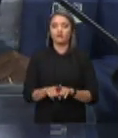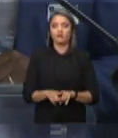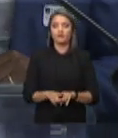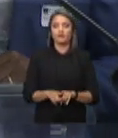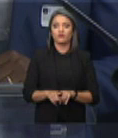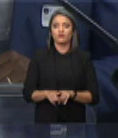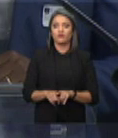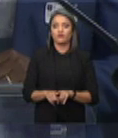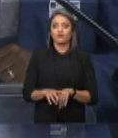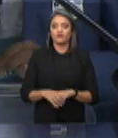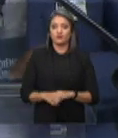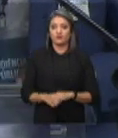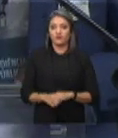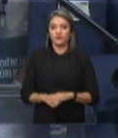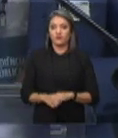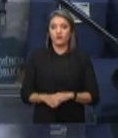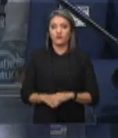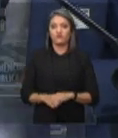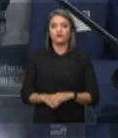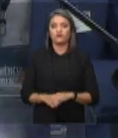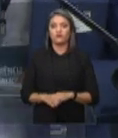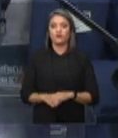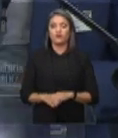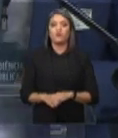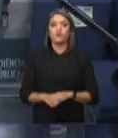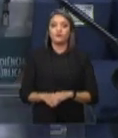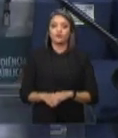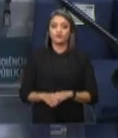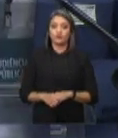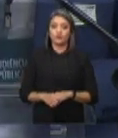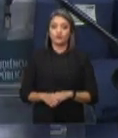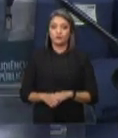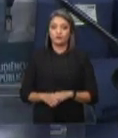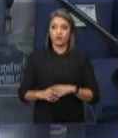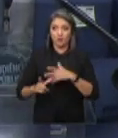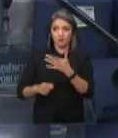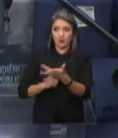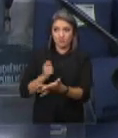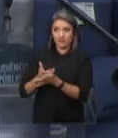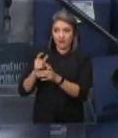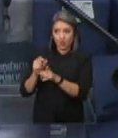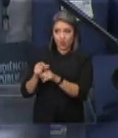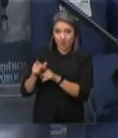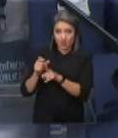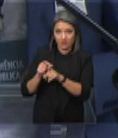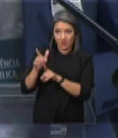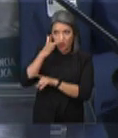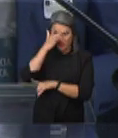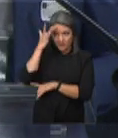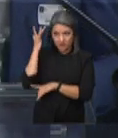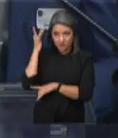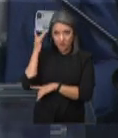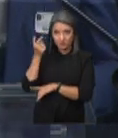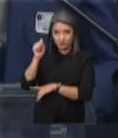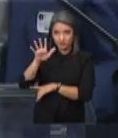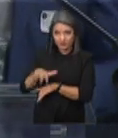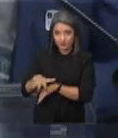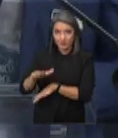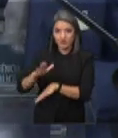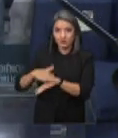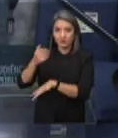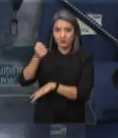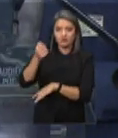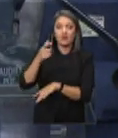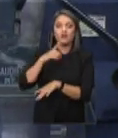barato por favor OK então para concluir é mais barato pagar o aluguel de uma moradia para uma pessoa em situação de rua tem uma equipe que